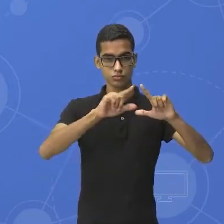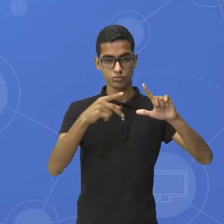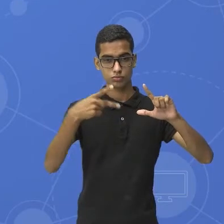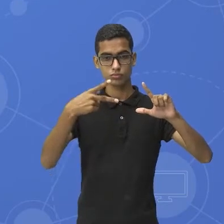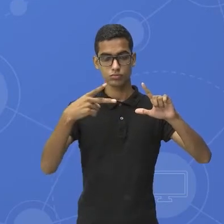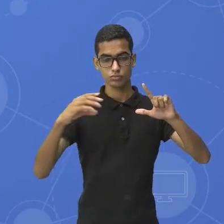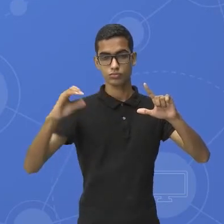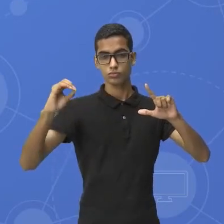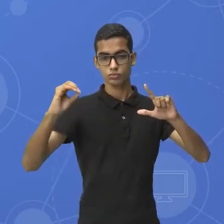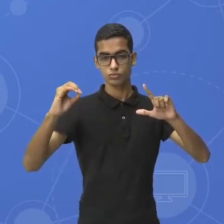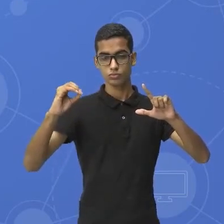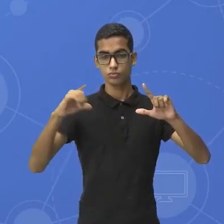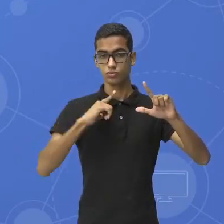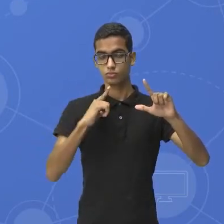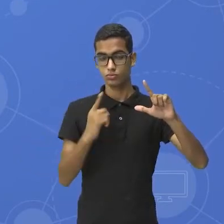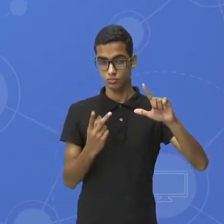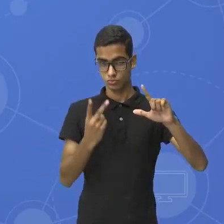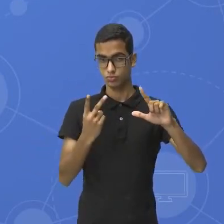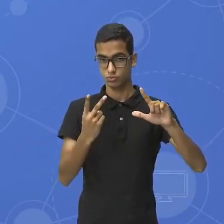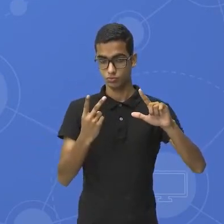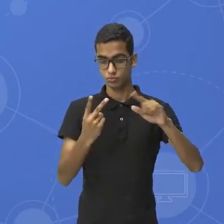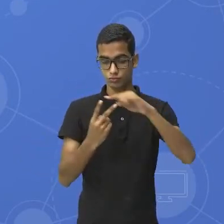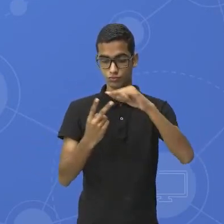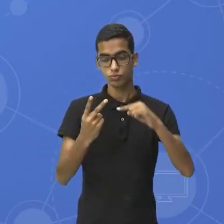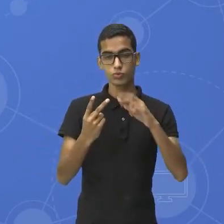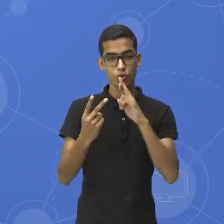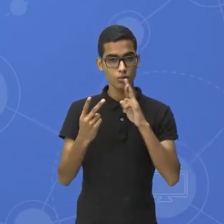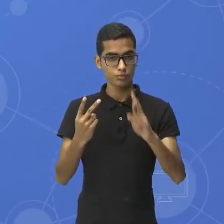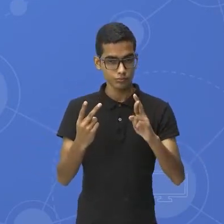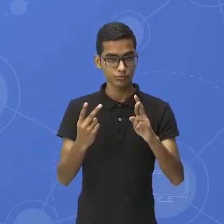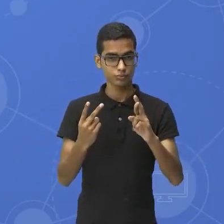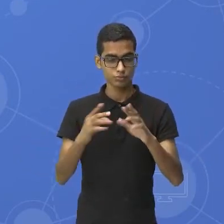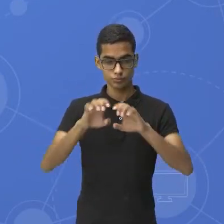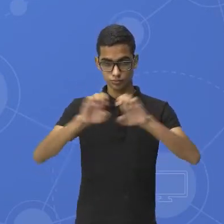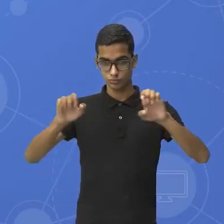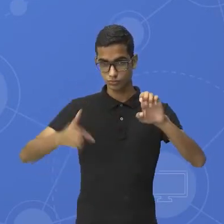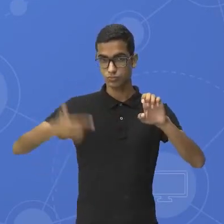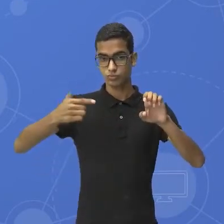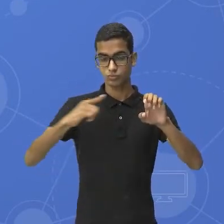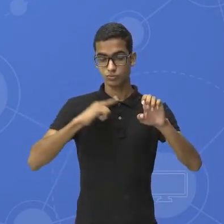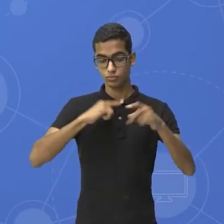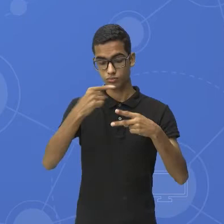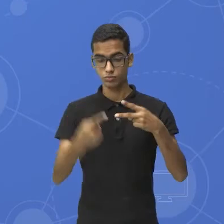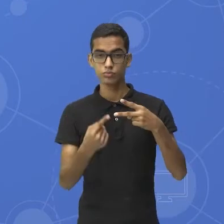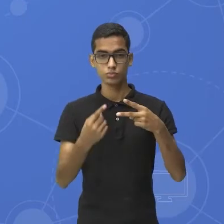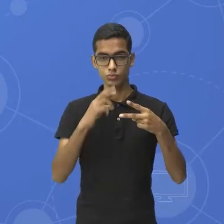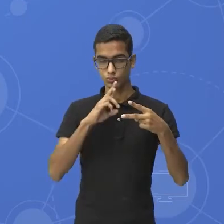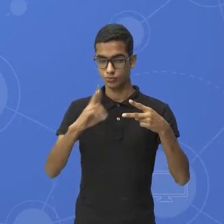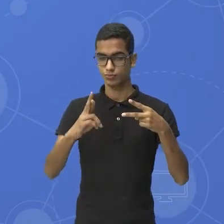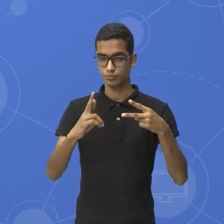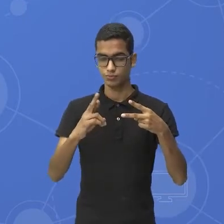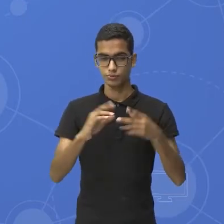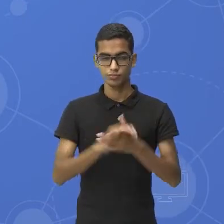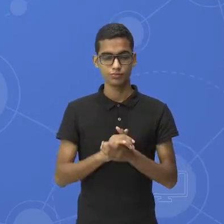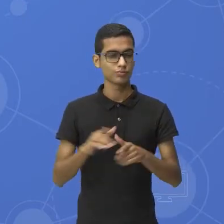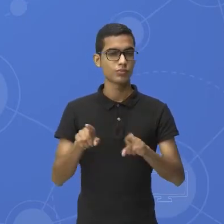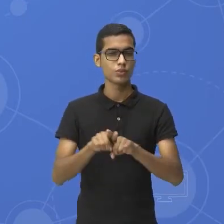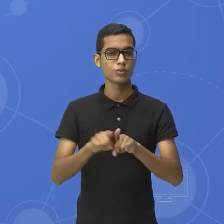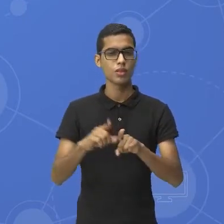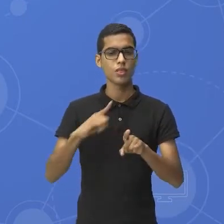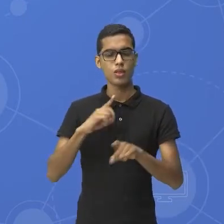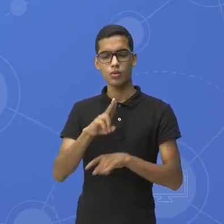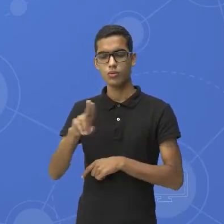teremos duas respostas. Isso mesmo, uma equação do segundo grau, ela pode ter duas respostas, que também são chamadas